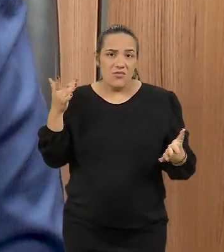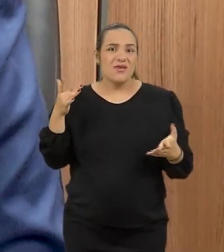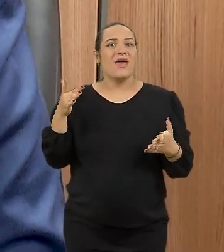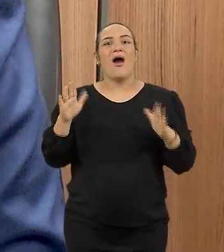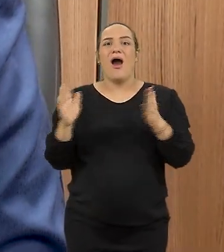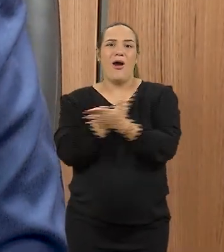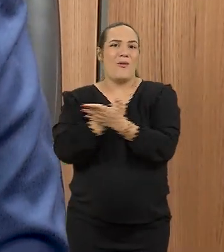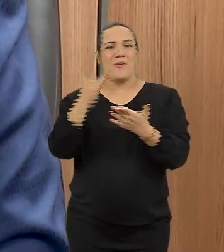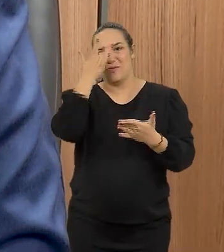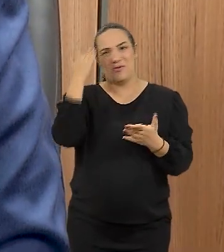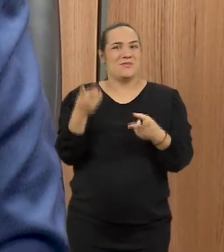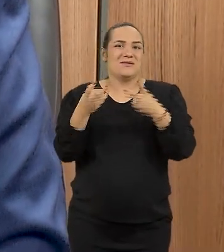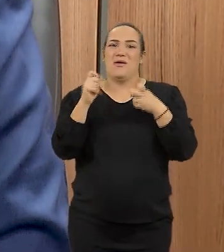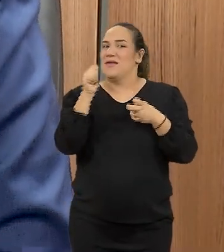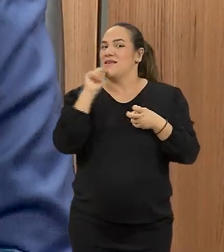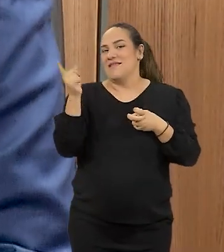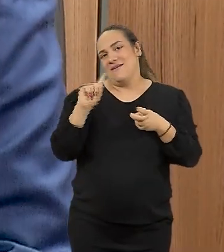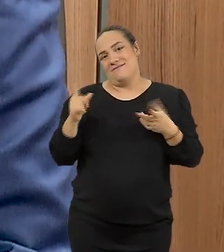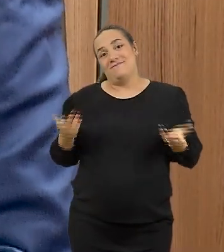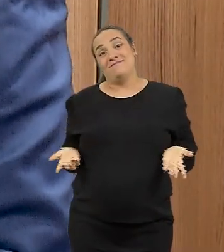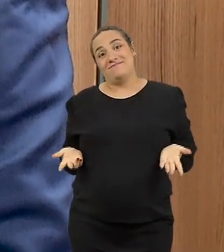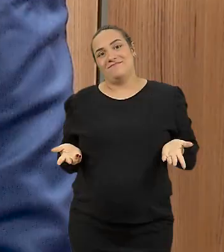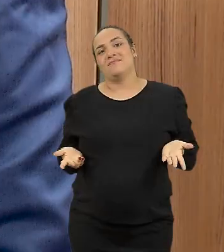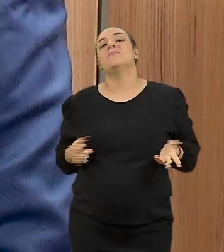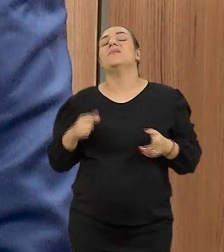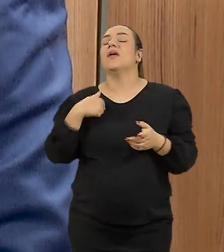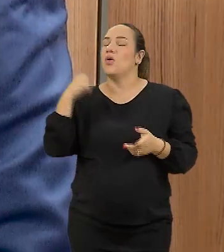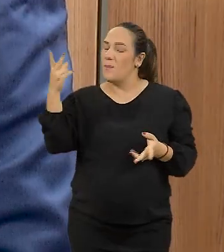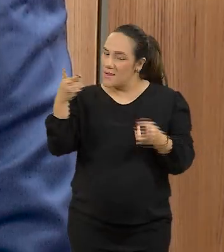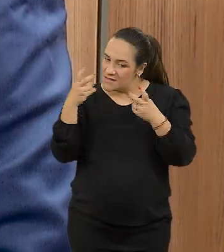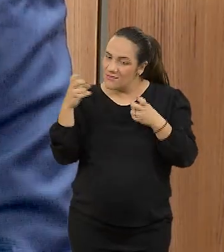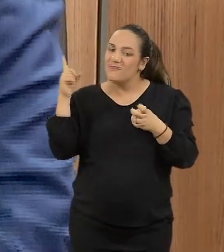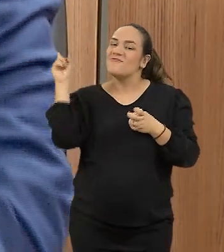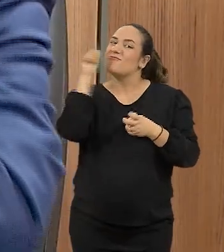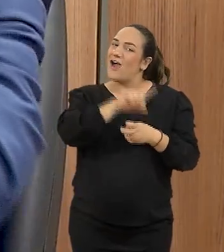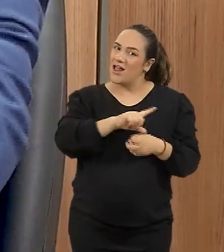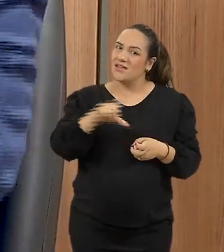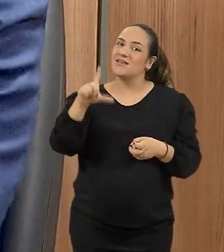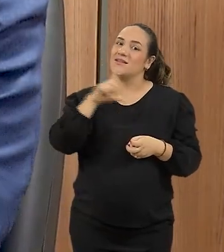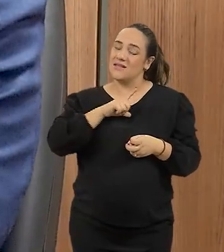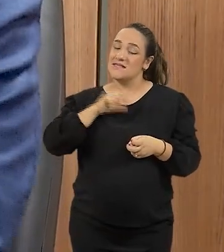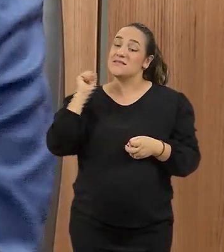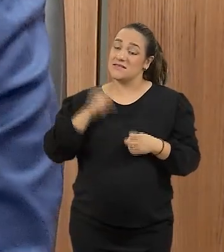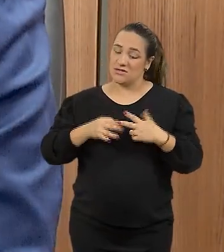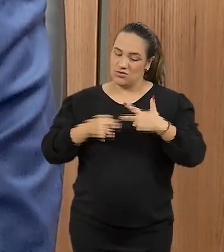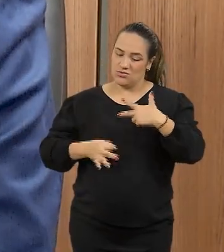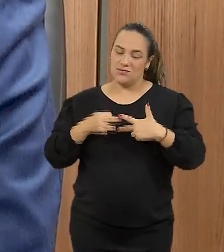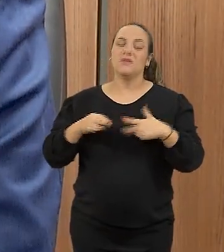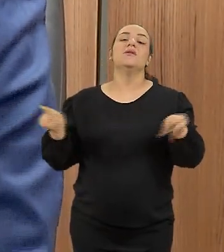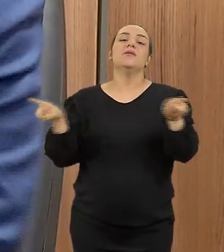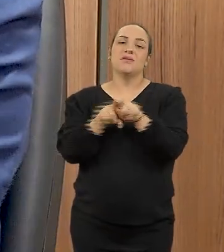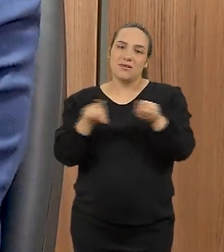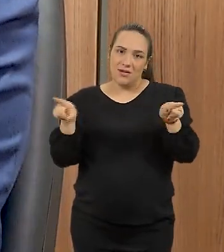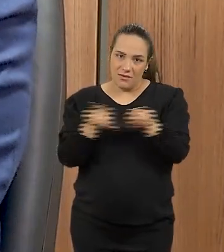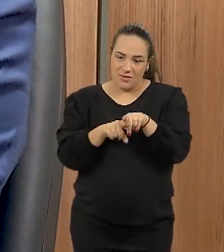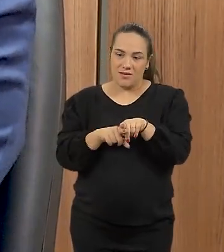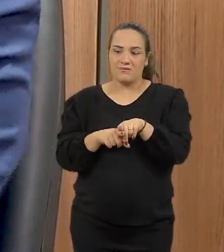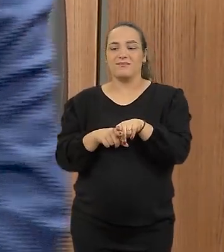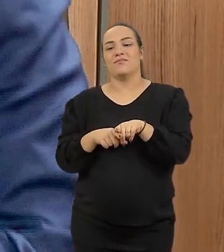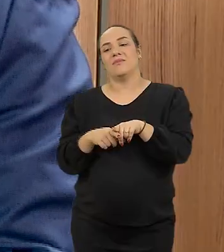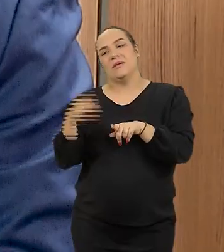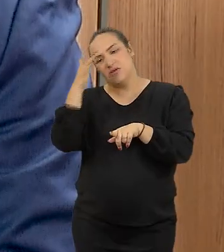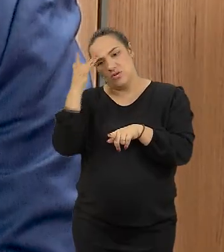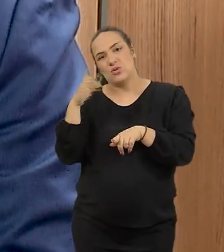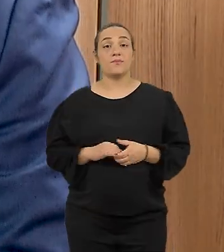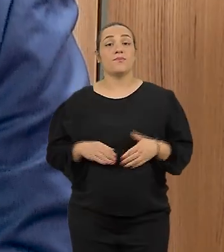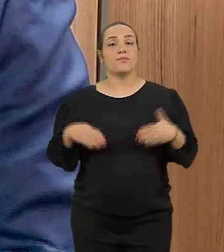se deram conta disso. Então, eu vejo que há uma deficiência tanto por parte do judiciário quanto por parte dos